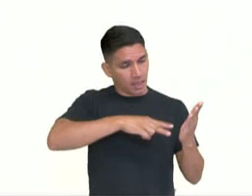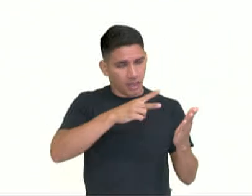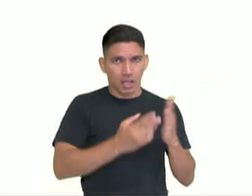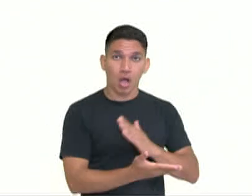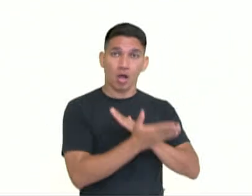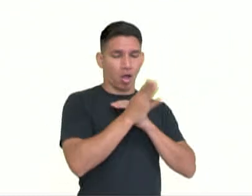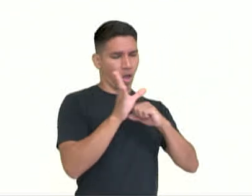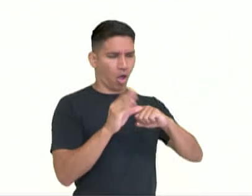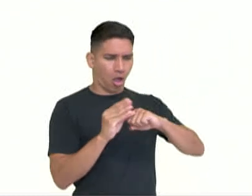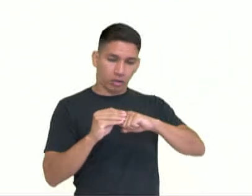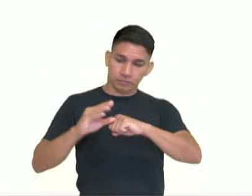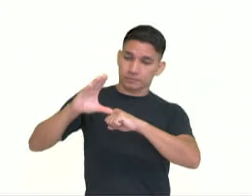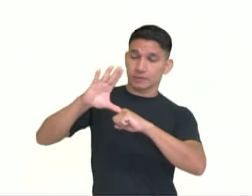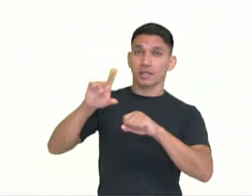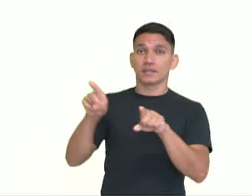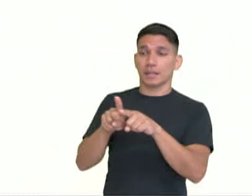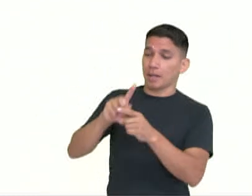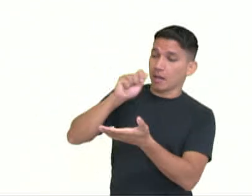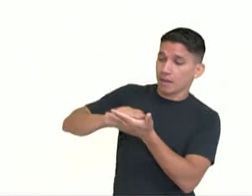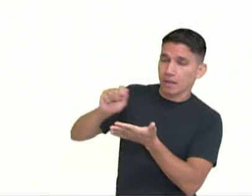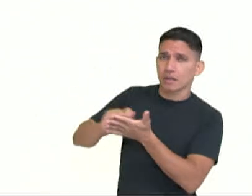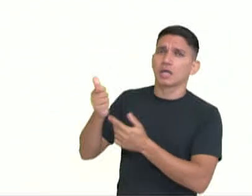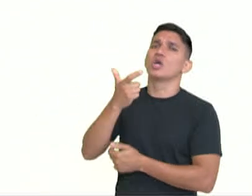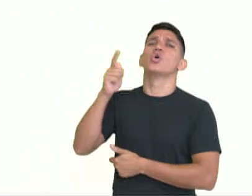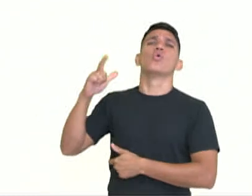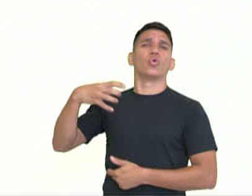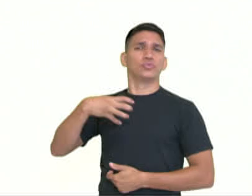a escrita, entre outras coisas. É